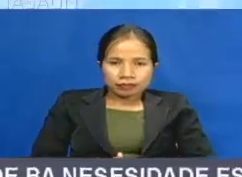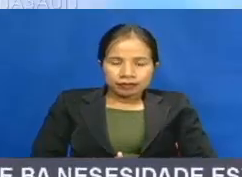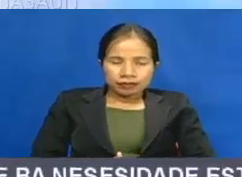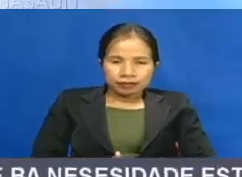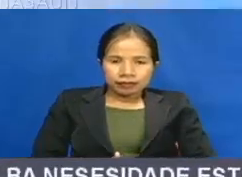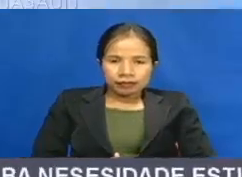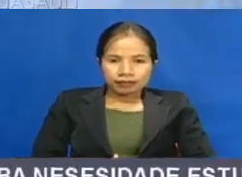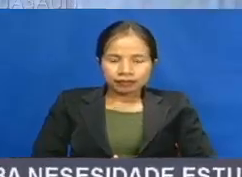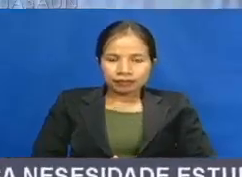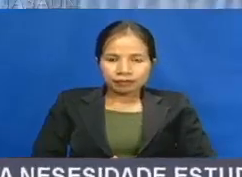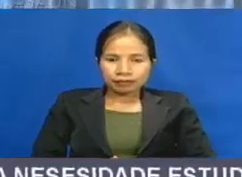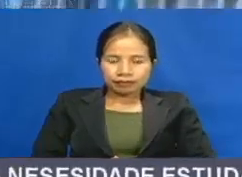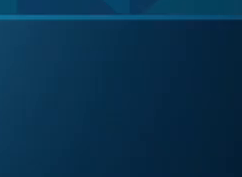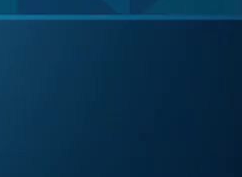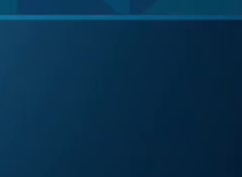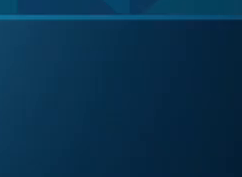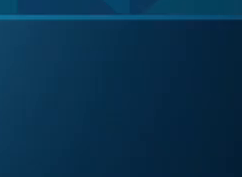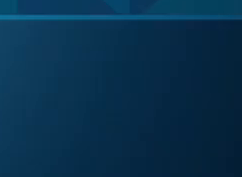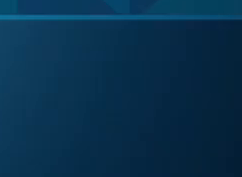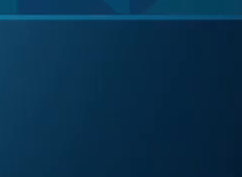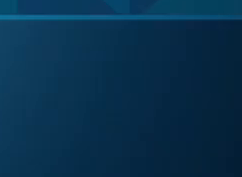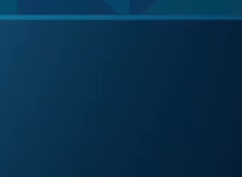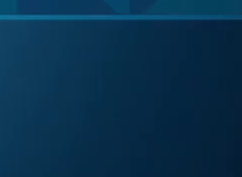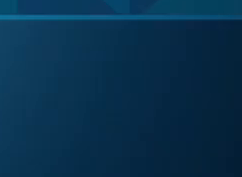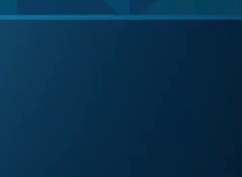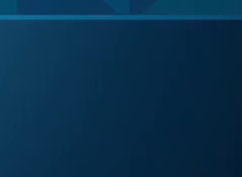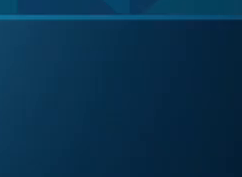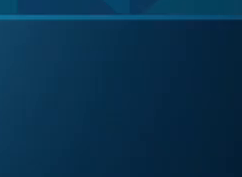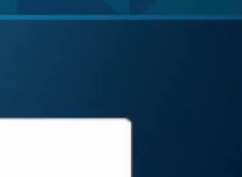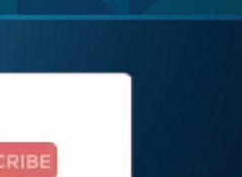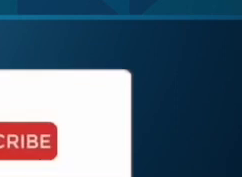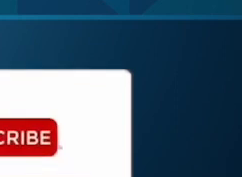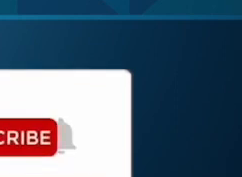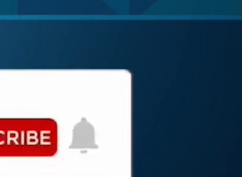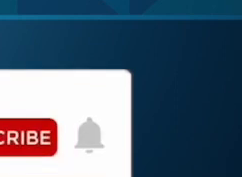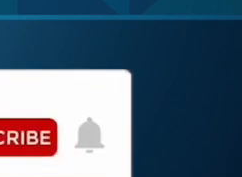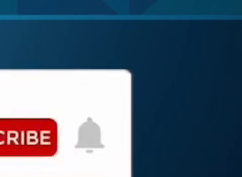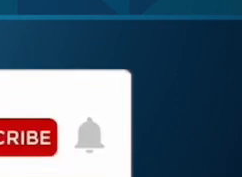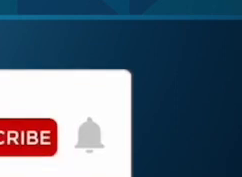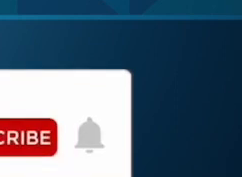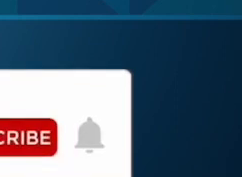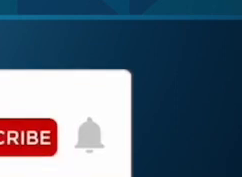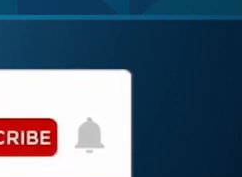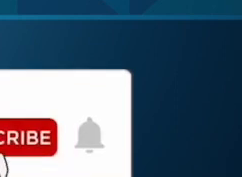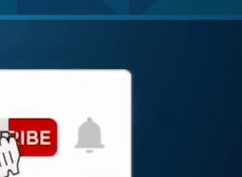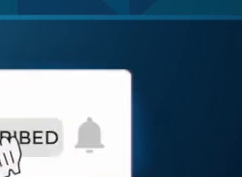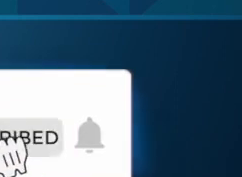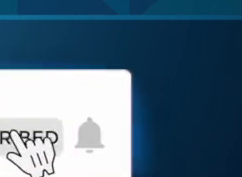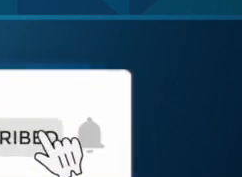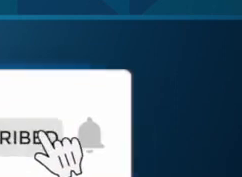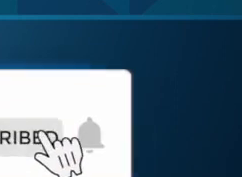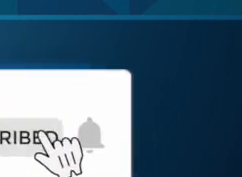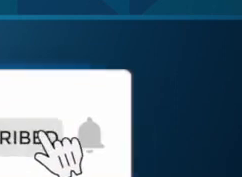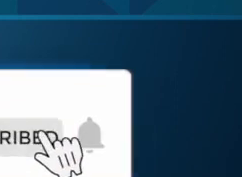Tome Fernandes, RTTLI. Atu retang informação factuais no atuais, queta haluha inscreva